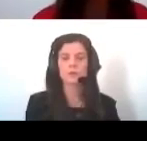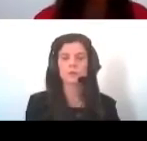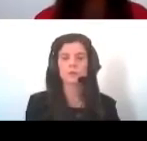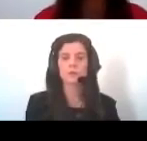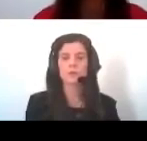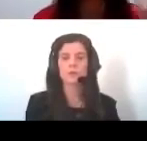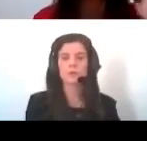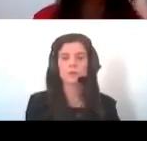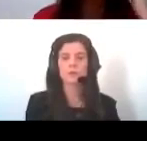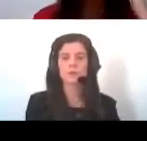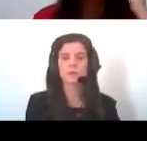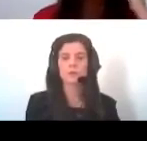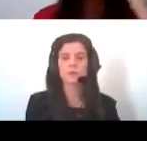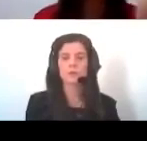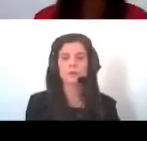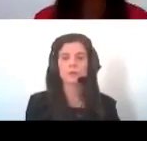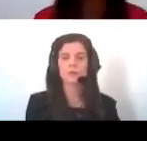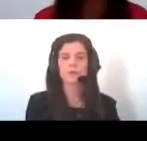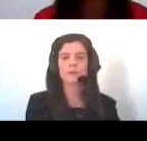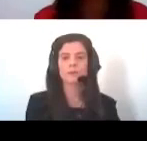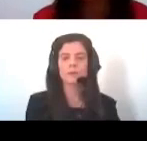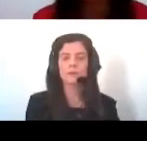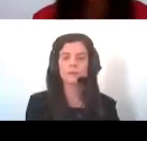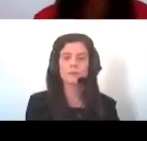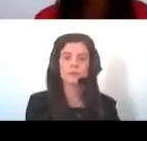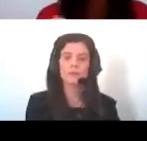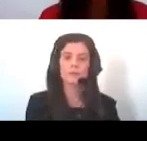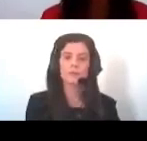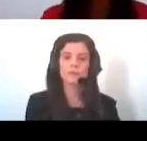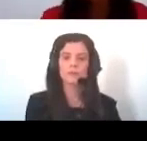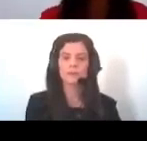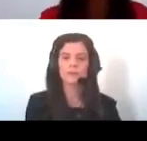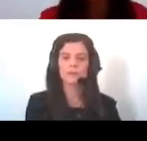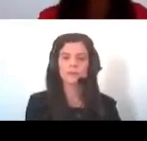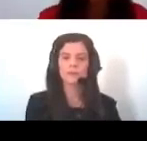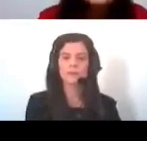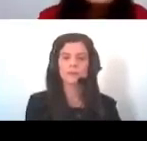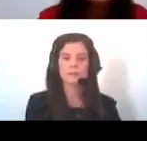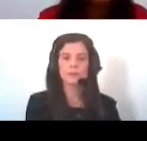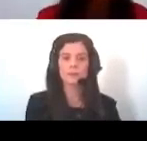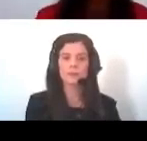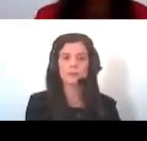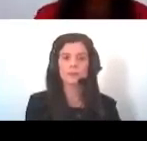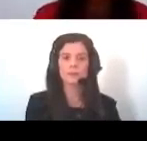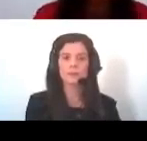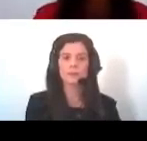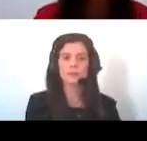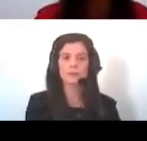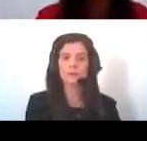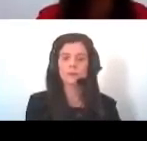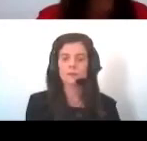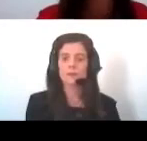pela política cultural da cidade. Então, qual é o objetivo? Incentivar a produção local. Então, eu tenho